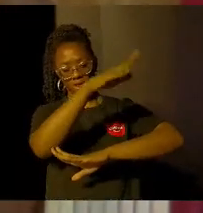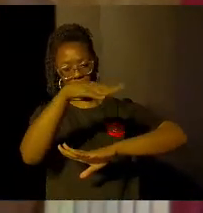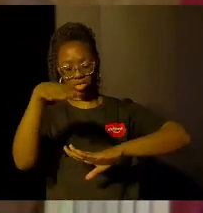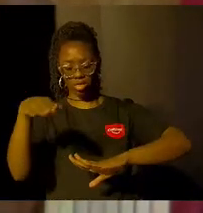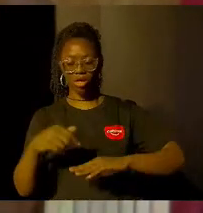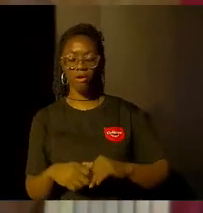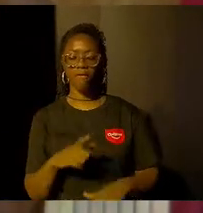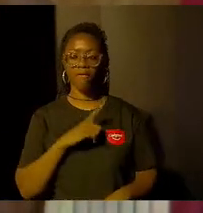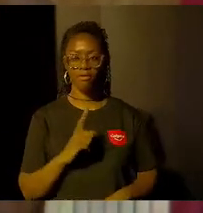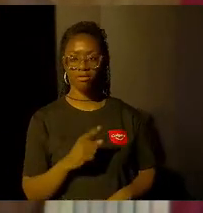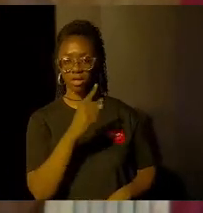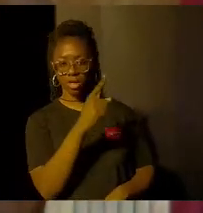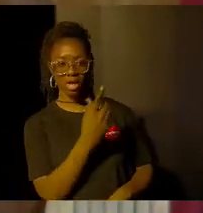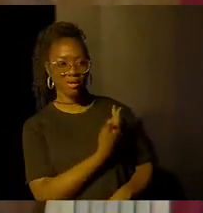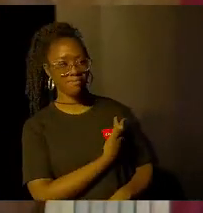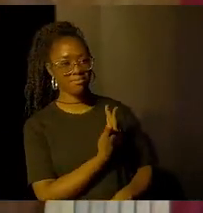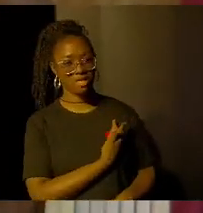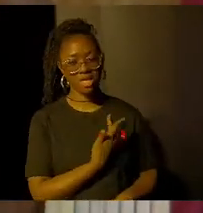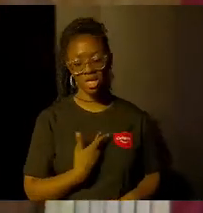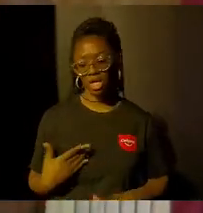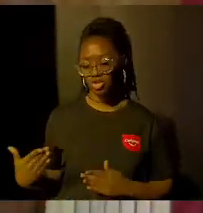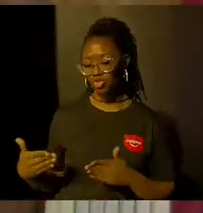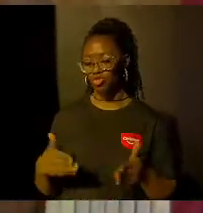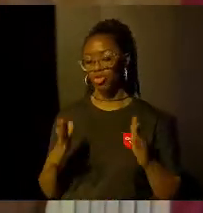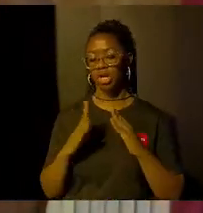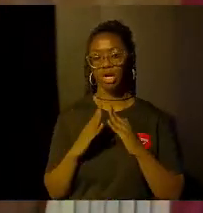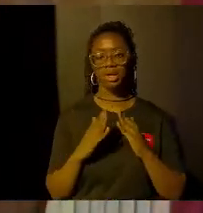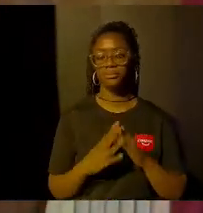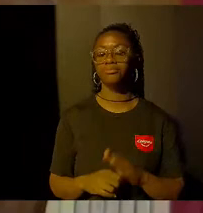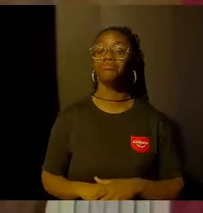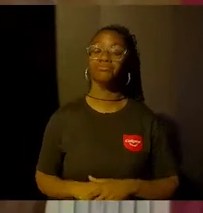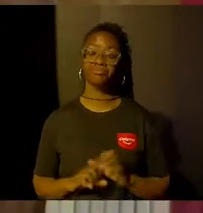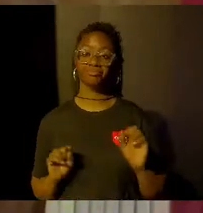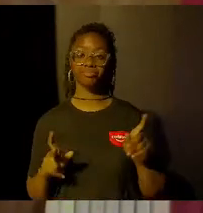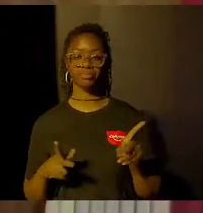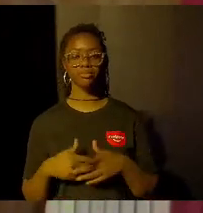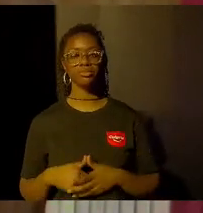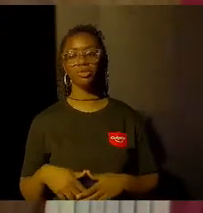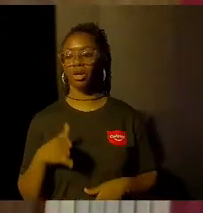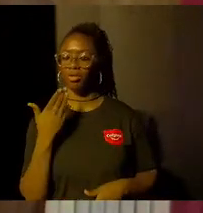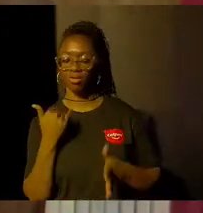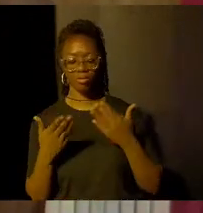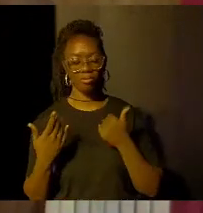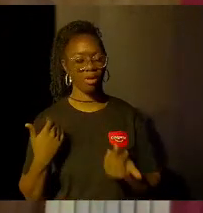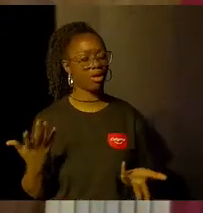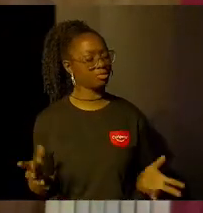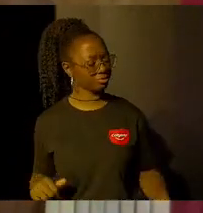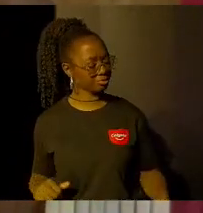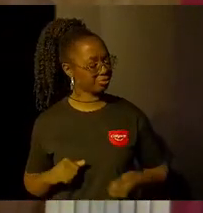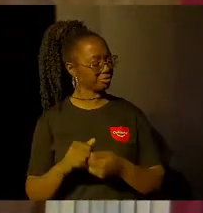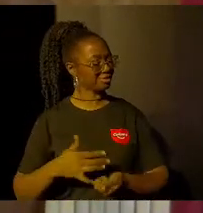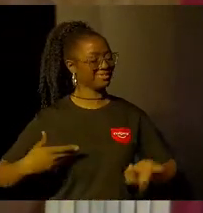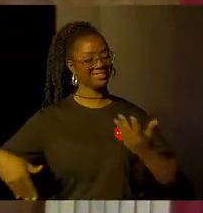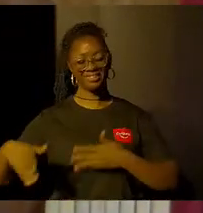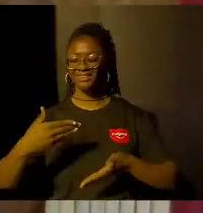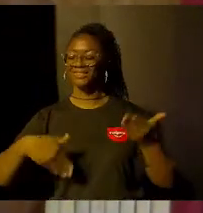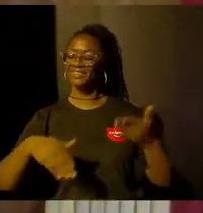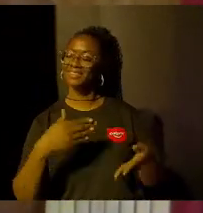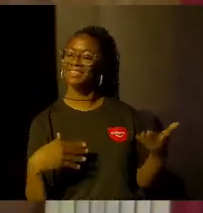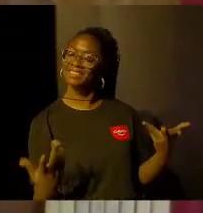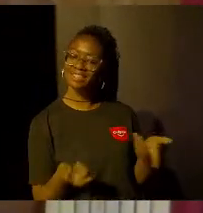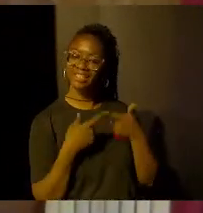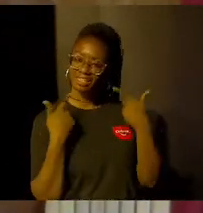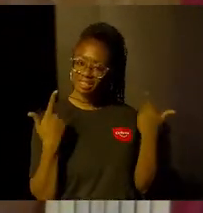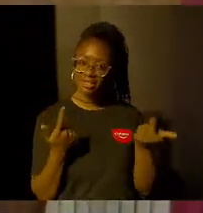tem lá uma amiga chegou na casa dela de repente tava jantando né todo mundo junto e passou um tempo